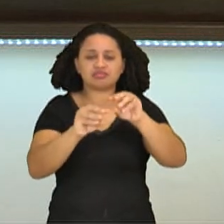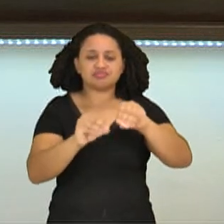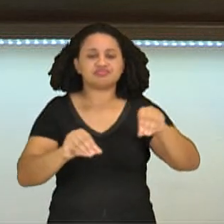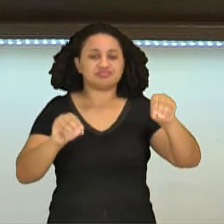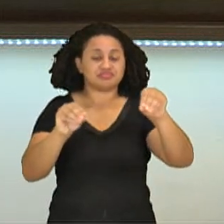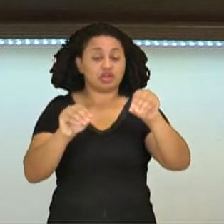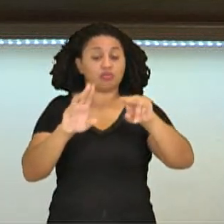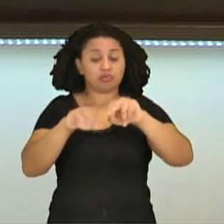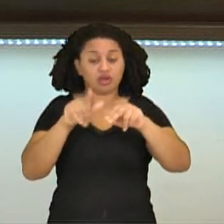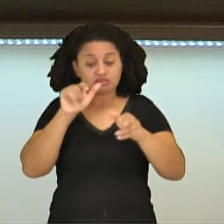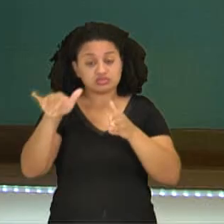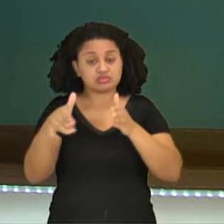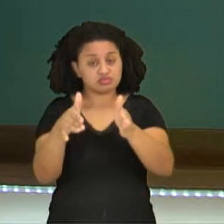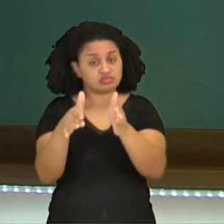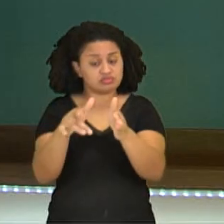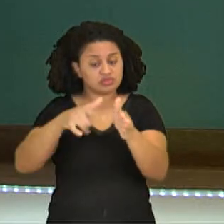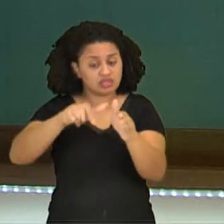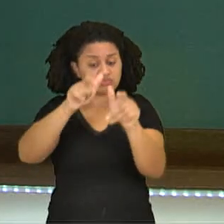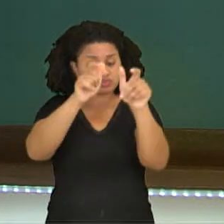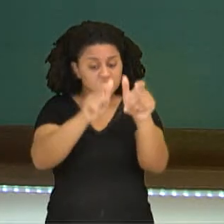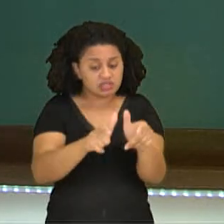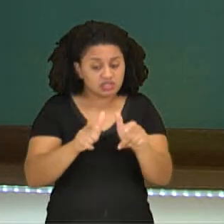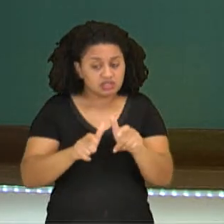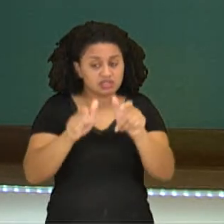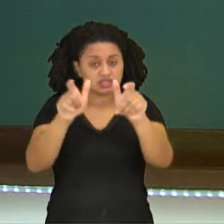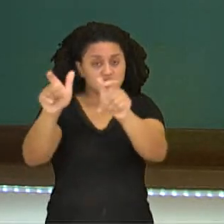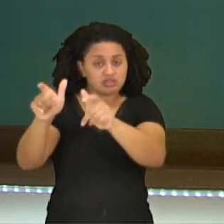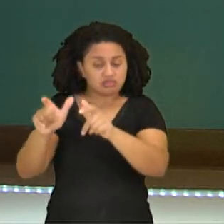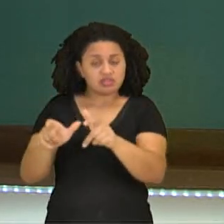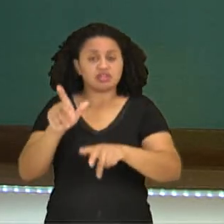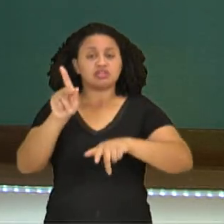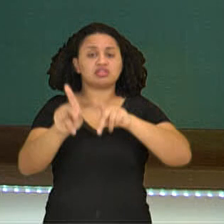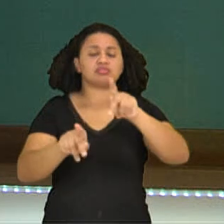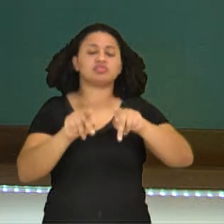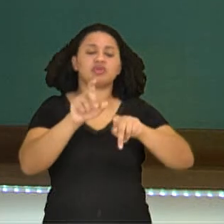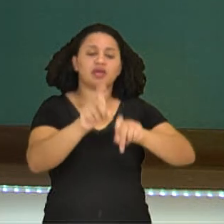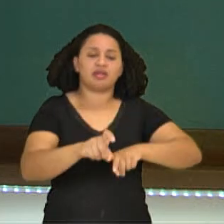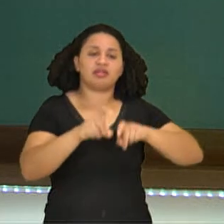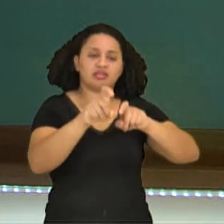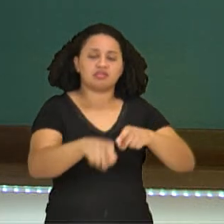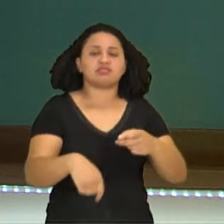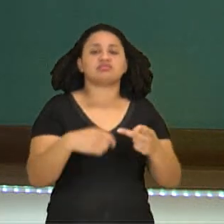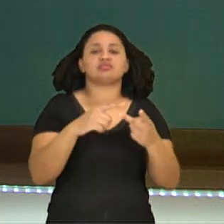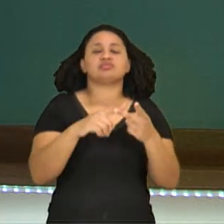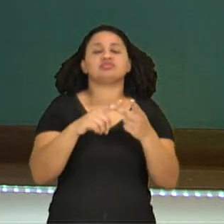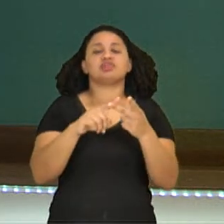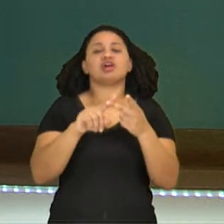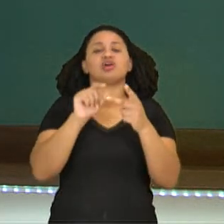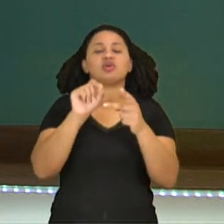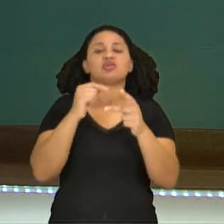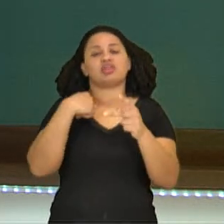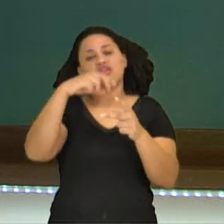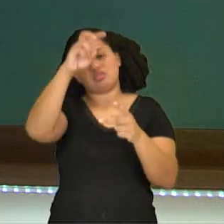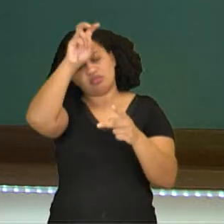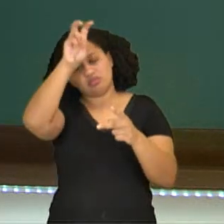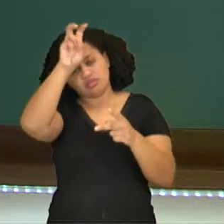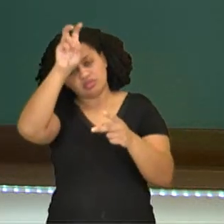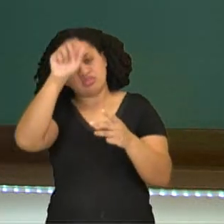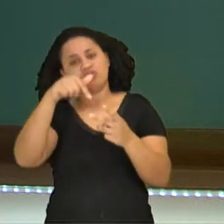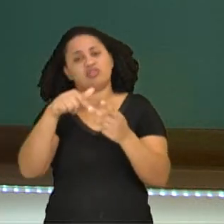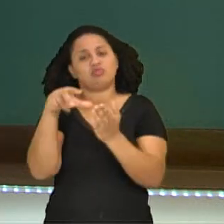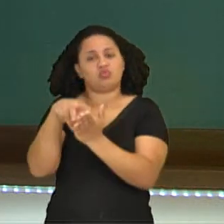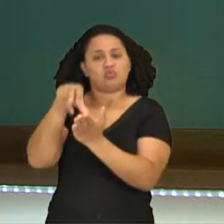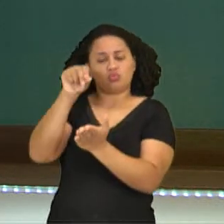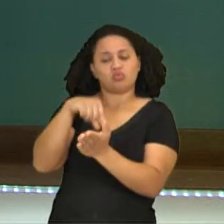Rio Nilo. É nessa localidade que as pessoas vão plantar, que os egípcios, que os cuxitas vão plantar,